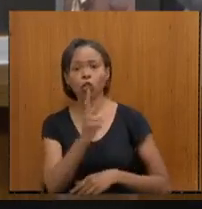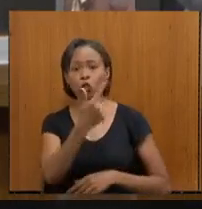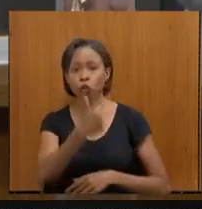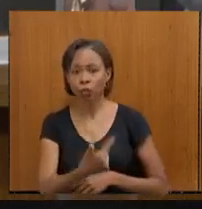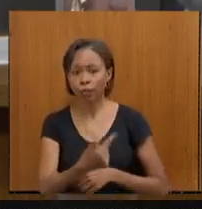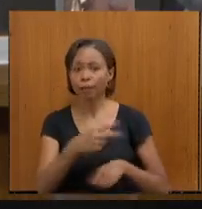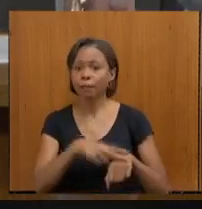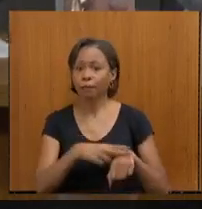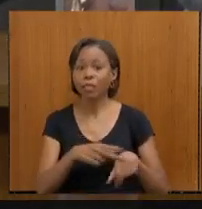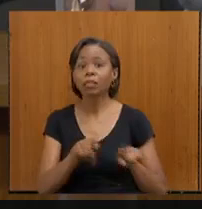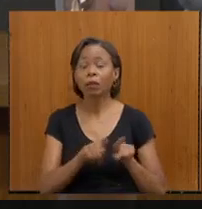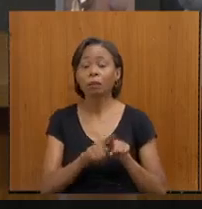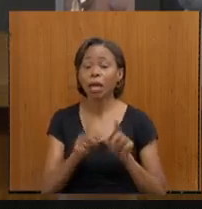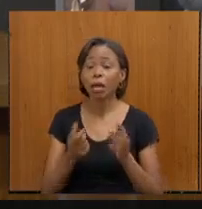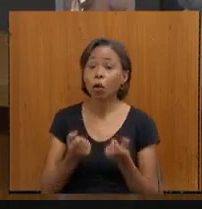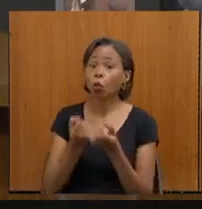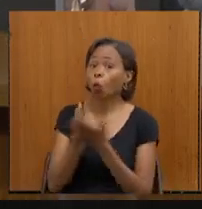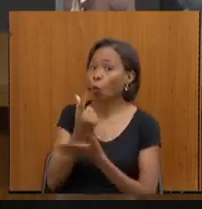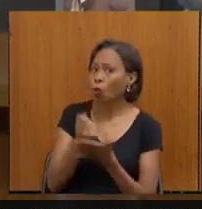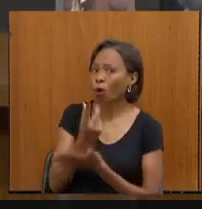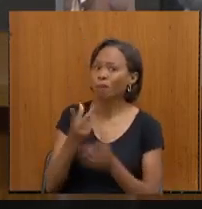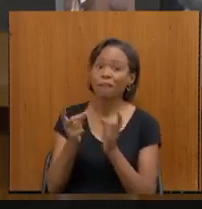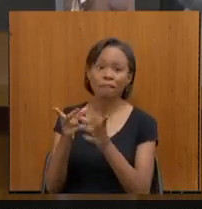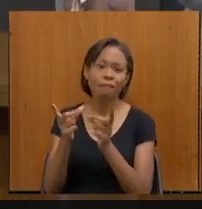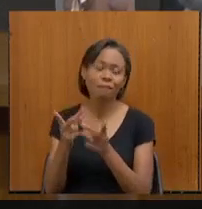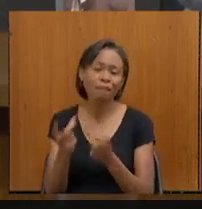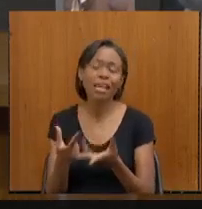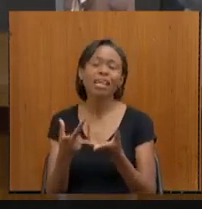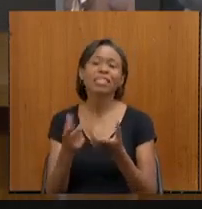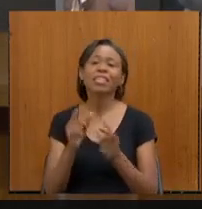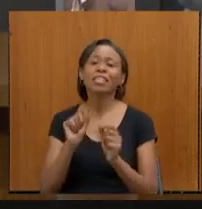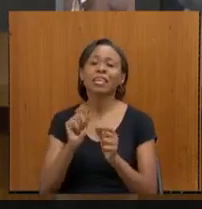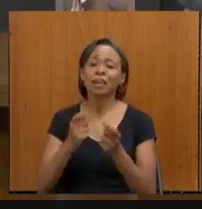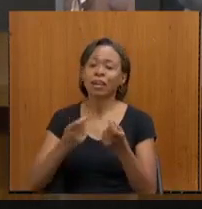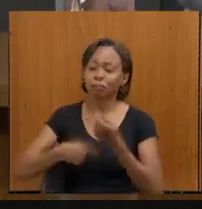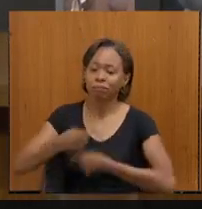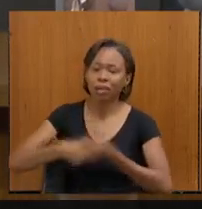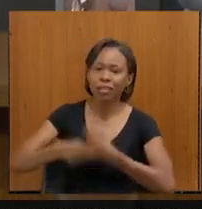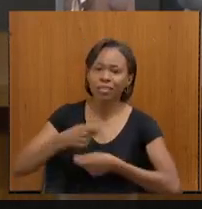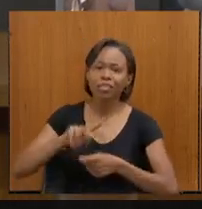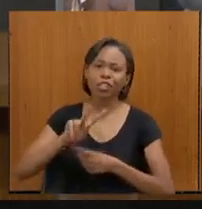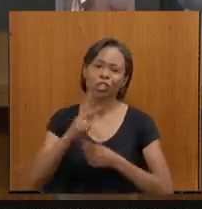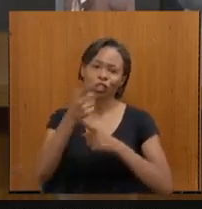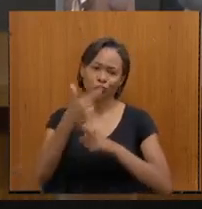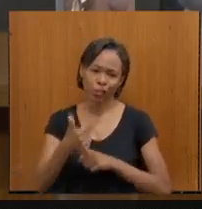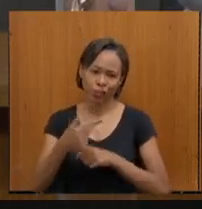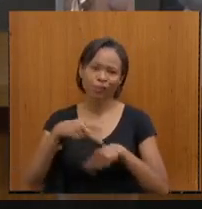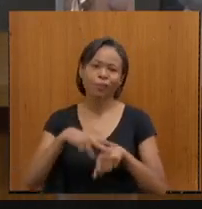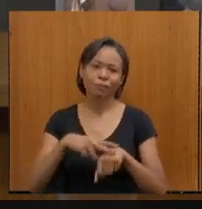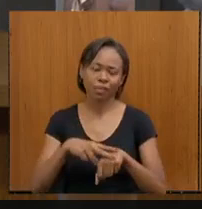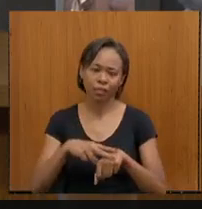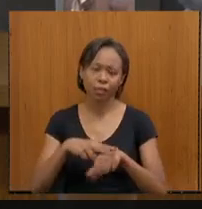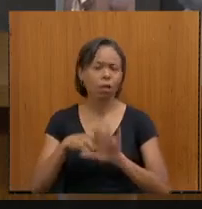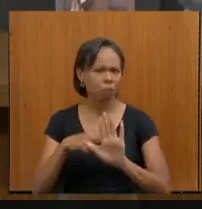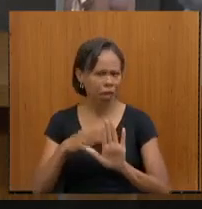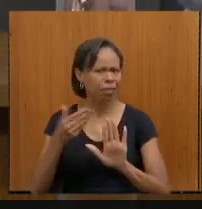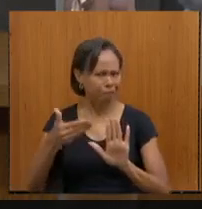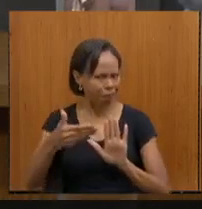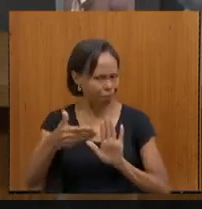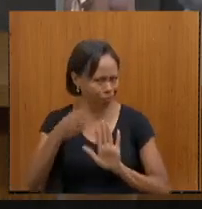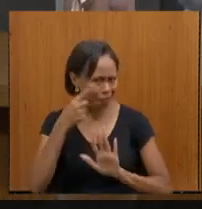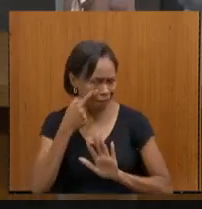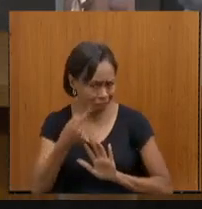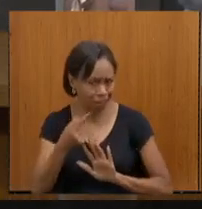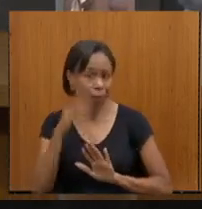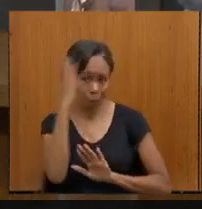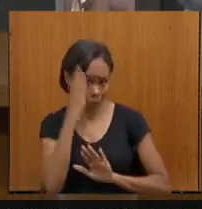exportação e na venda na comercialização de hidrogênio verde e mais pra frente vocês vão ver que Brasil pode ter